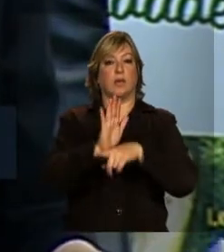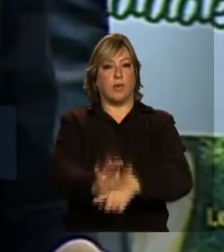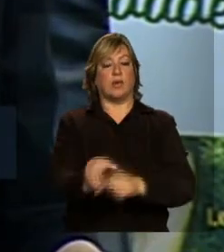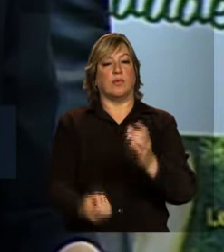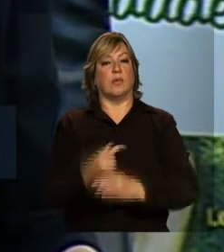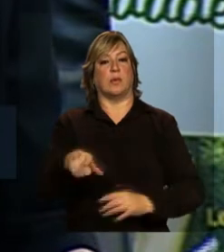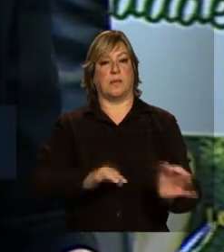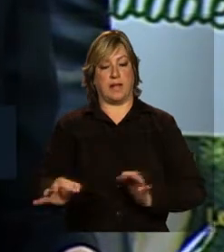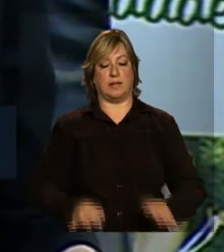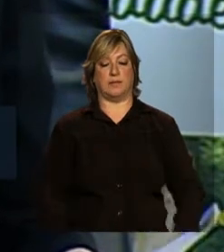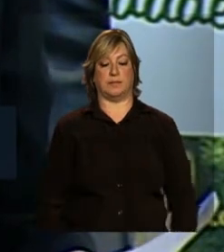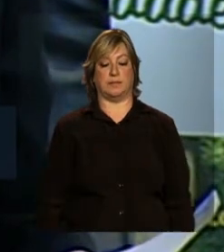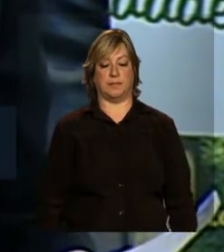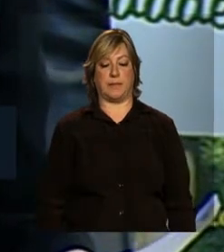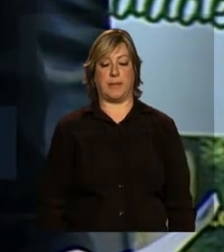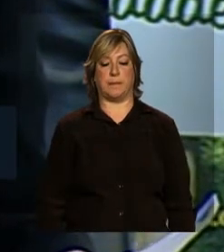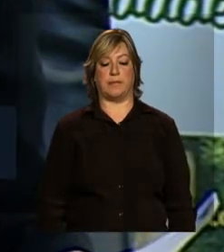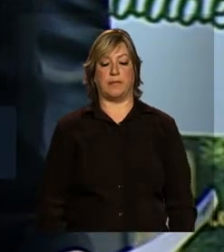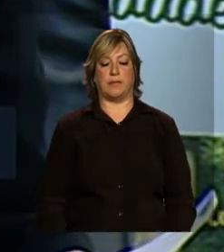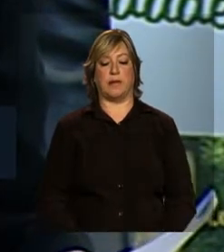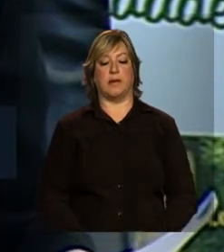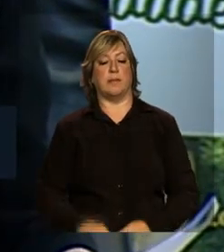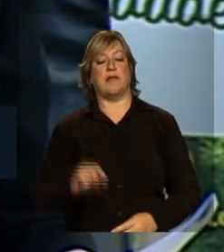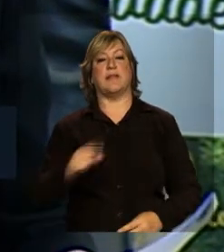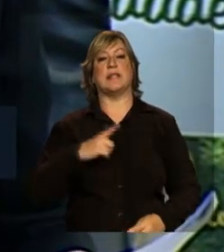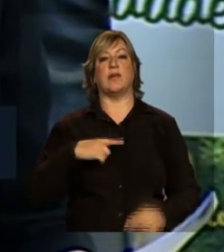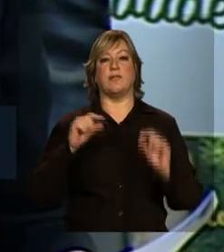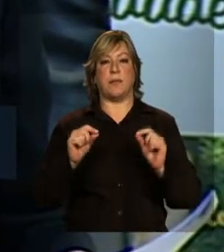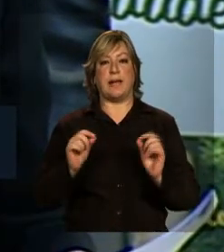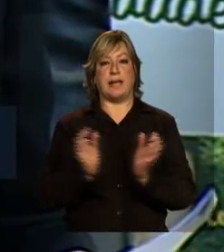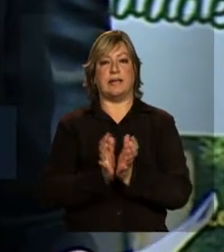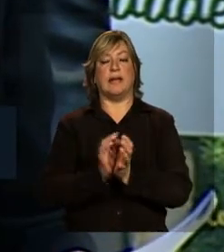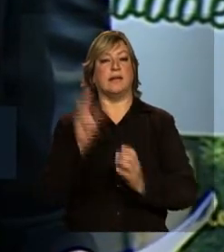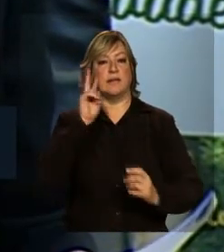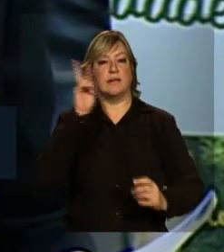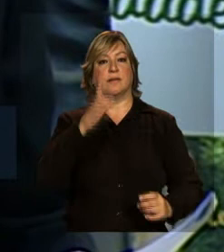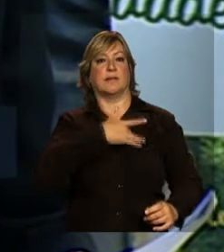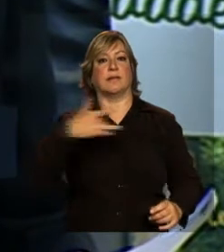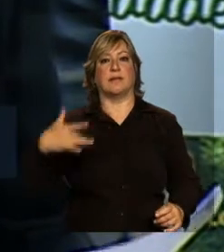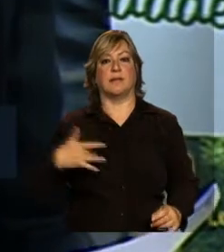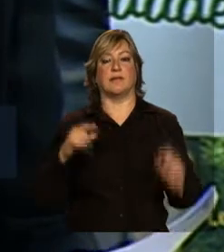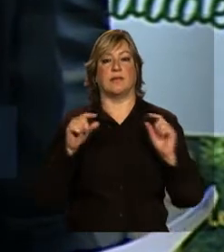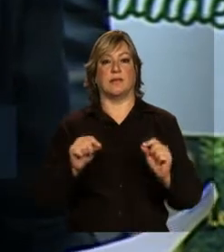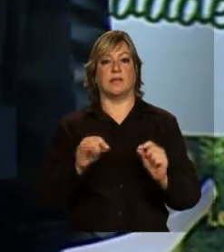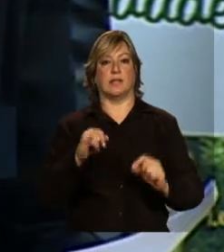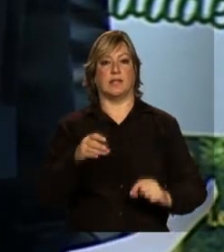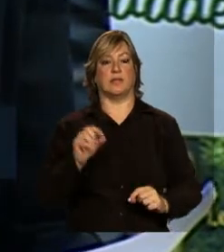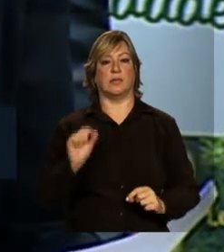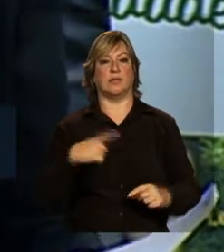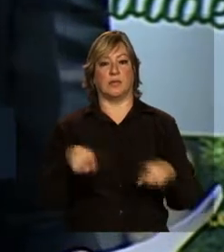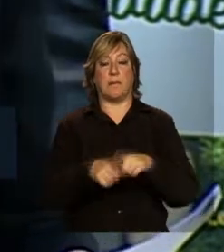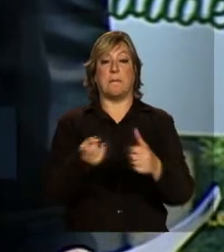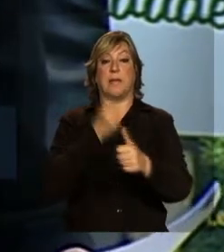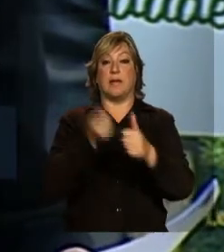na implantação do plano. No eixo de atenção à saúde, nós podemos dizer positivamente, em primeiríssimo